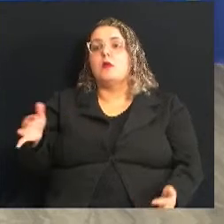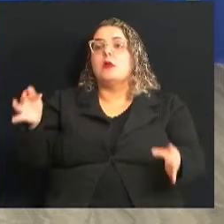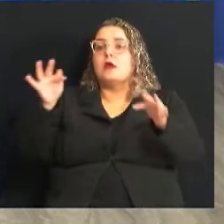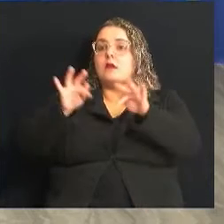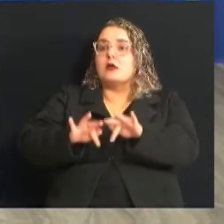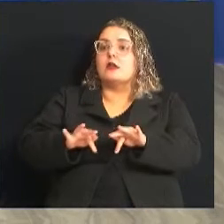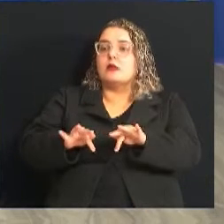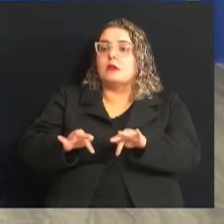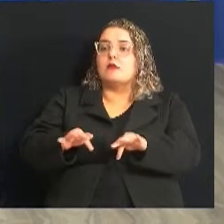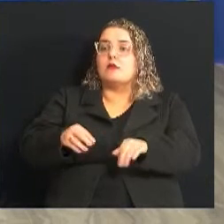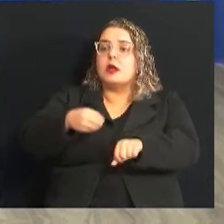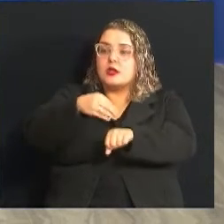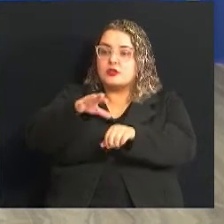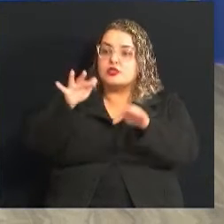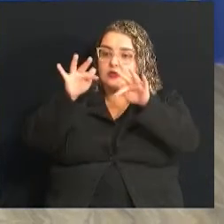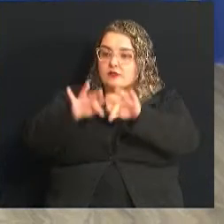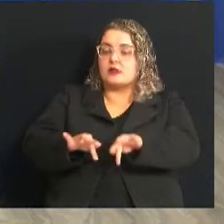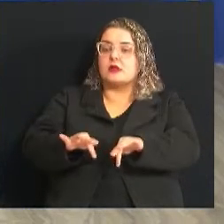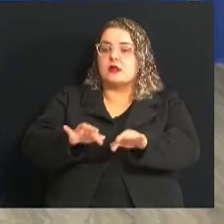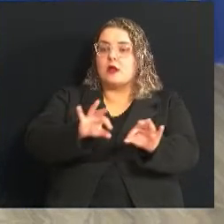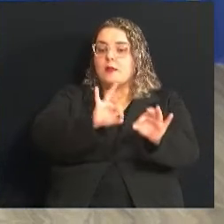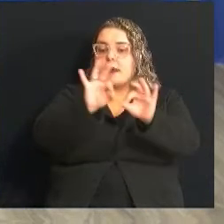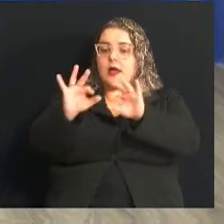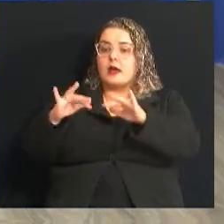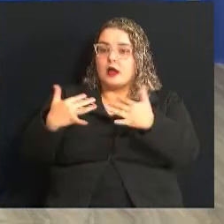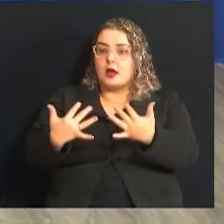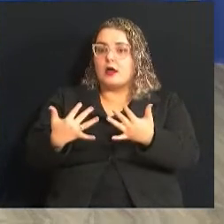dica final aí para a galera que está acompanhando a gente, que vai